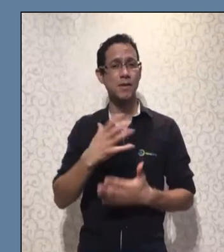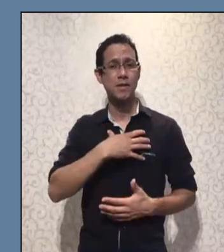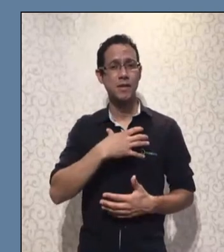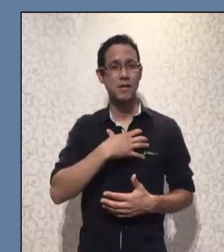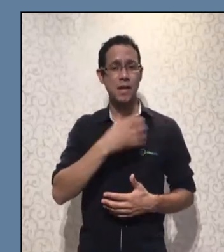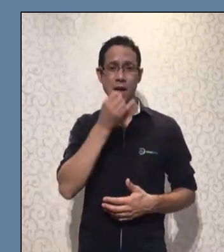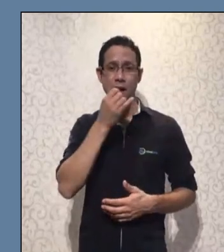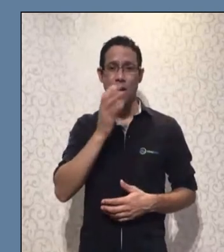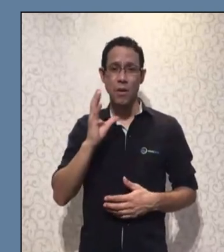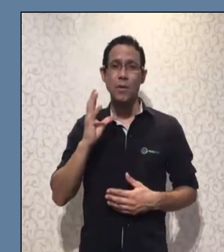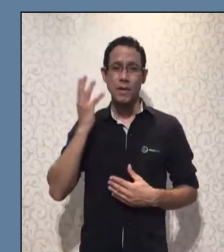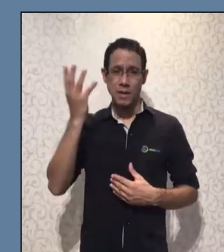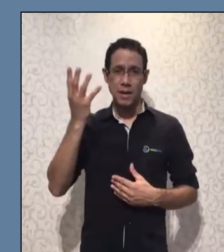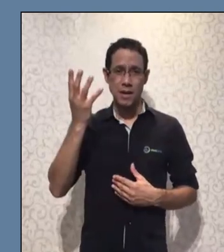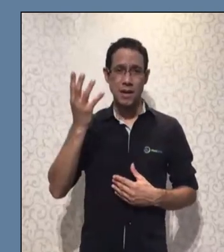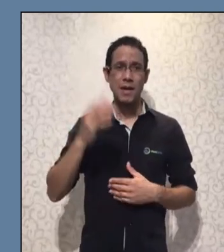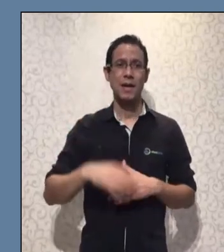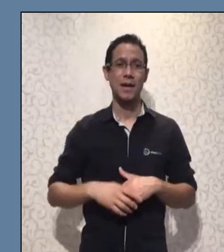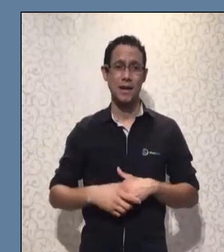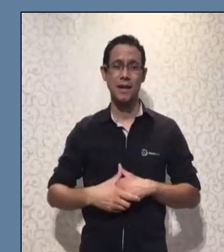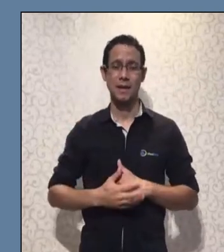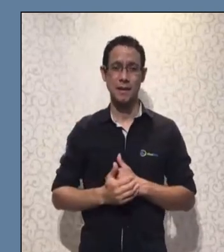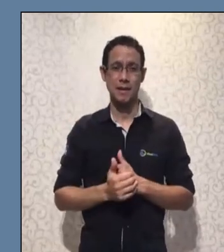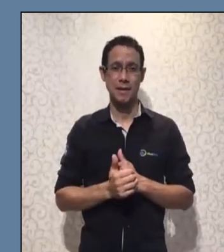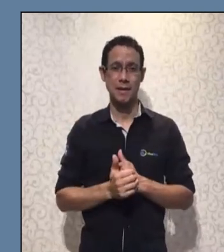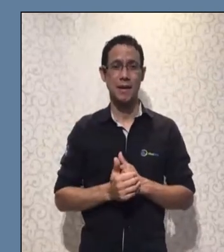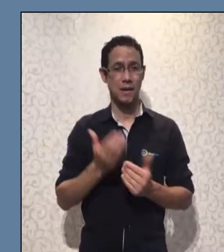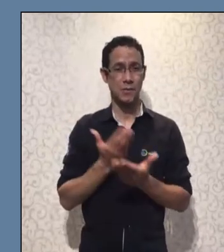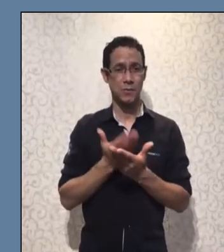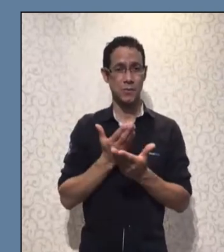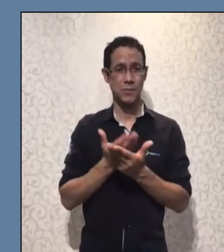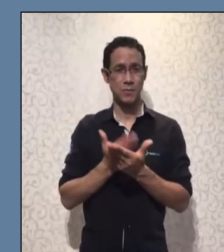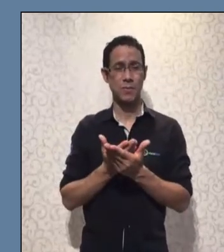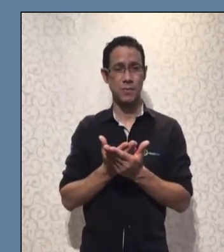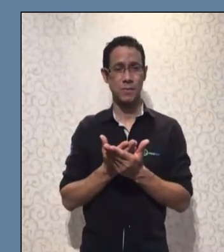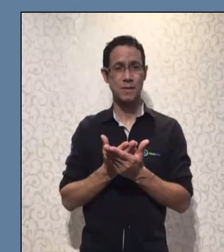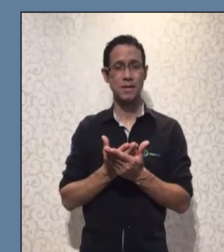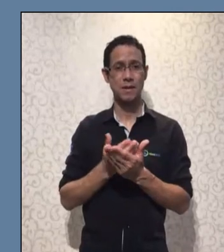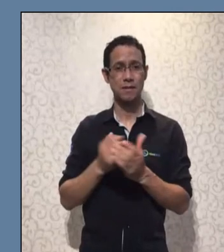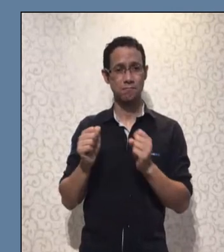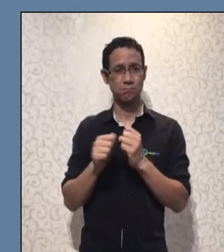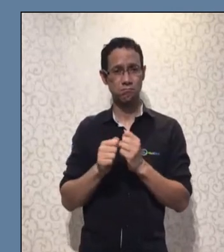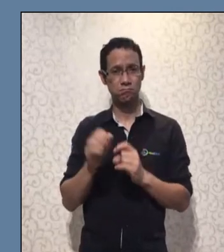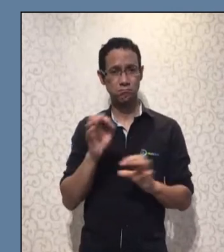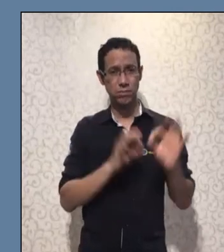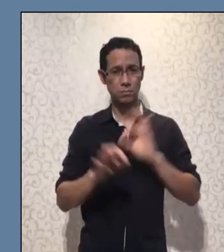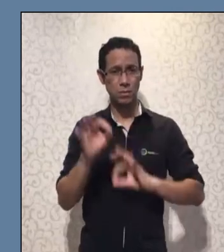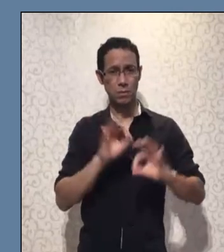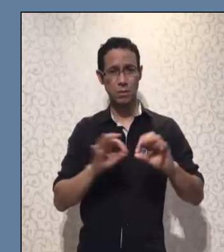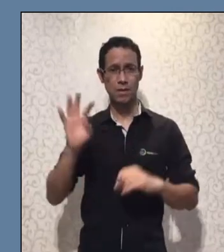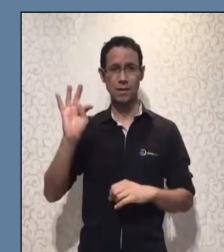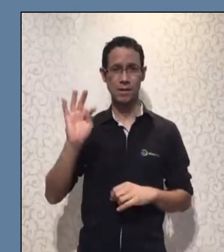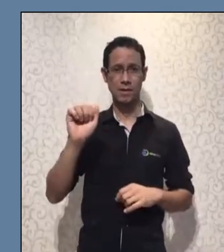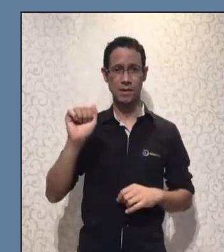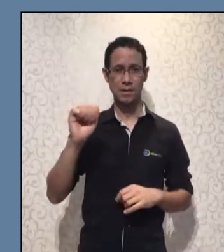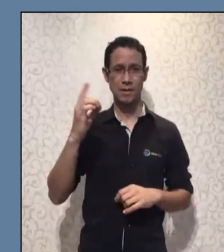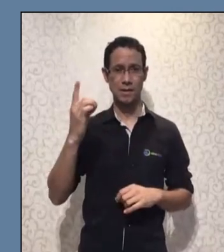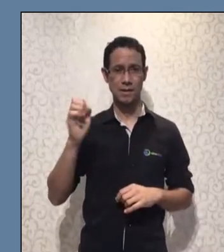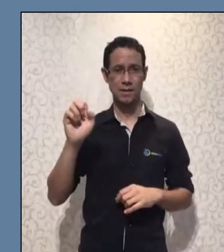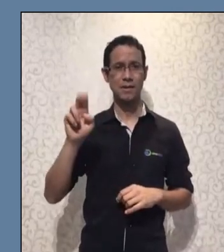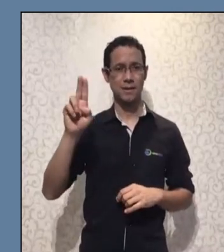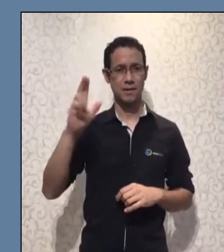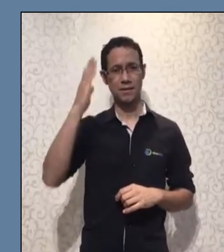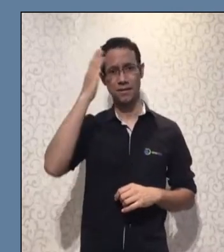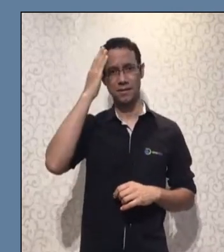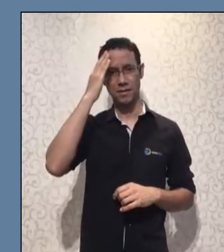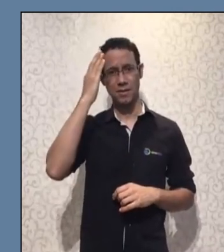o ecletismo, né? Os estudos em torno dessa produção, eu acho que o Tadeu aqui é uma referência também, porque ele tem